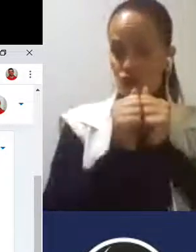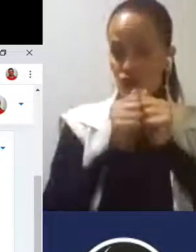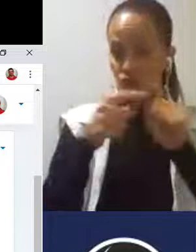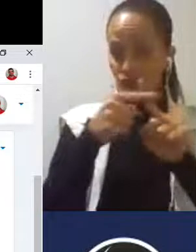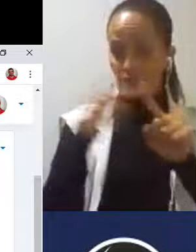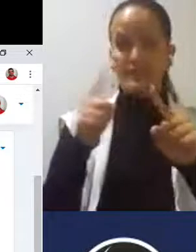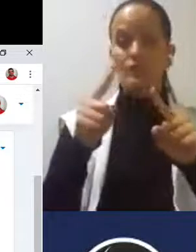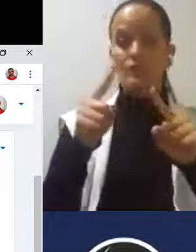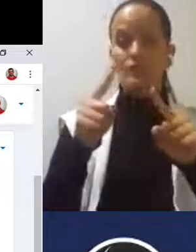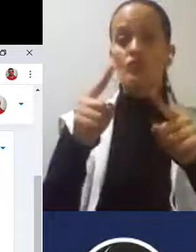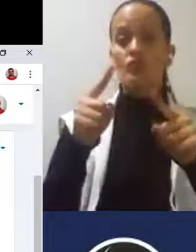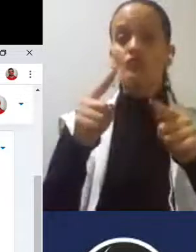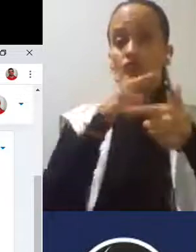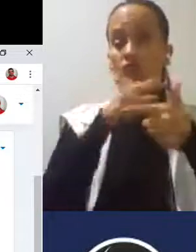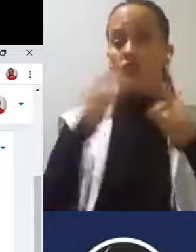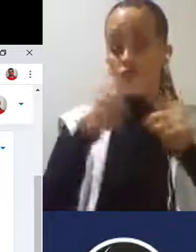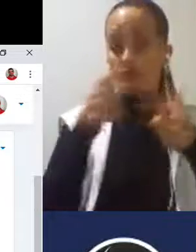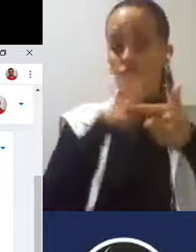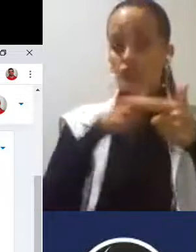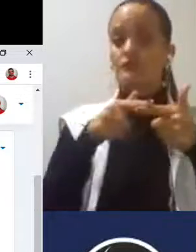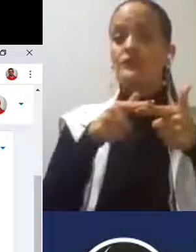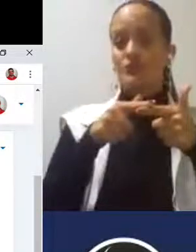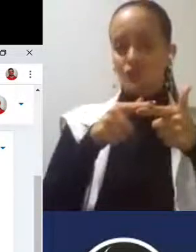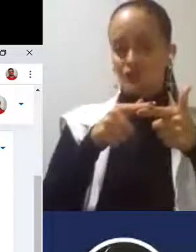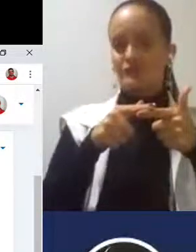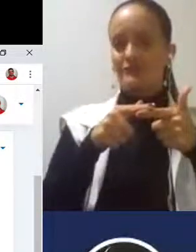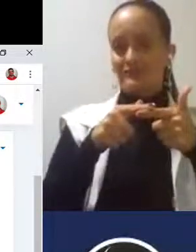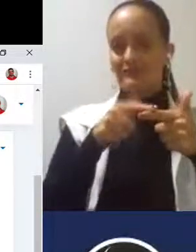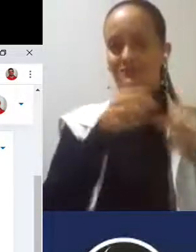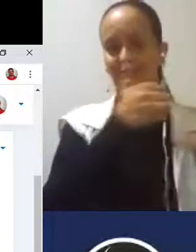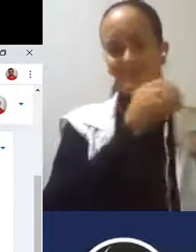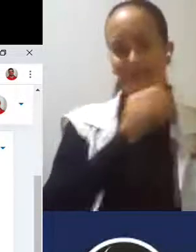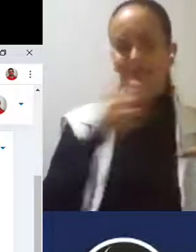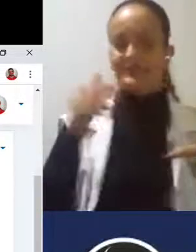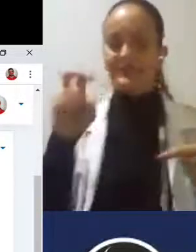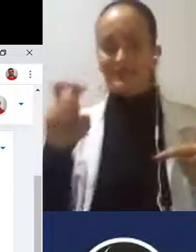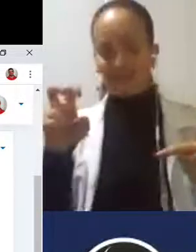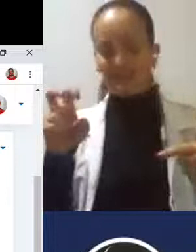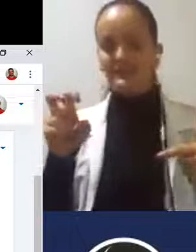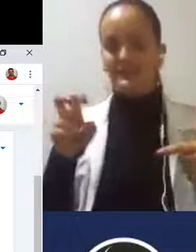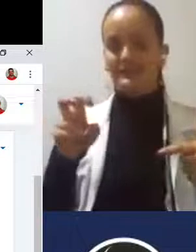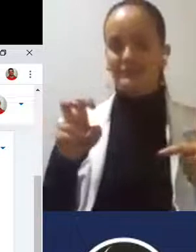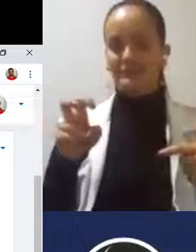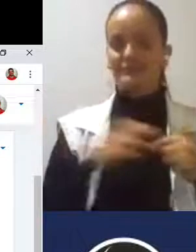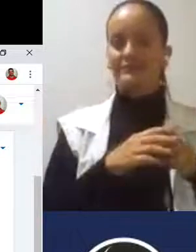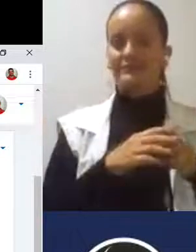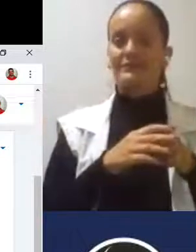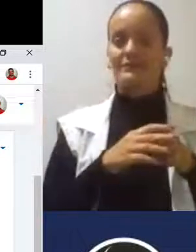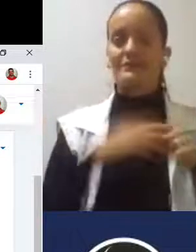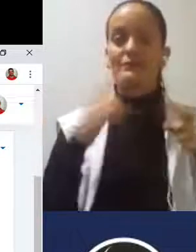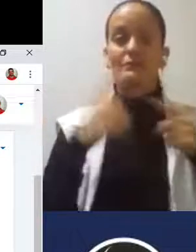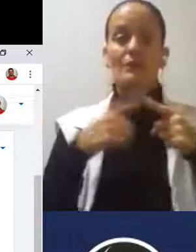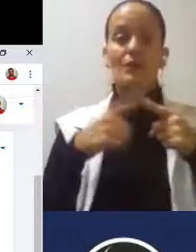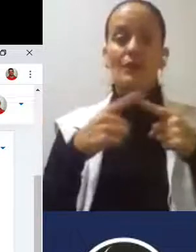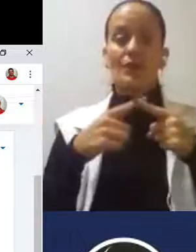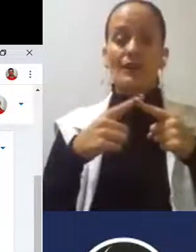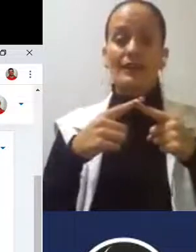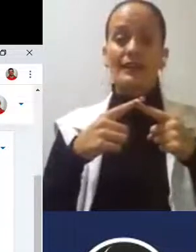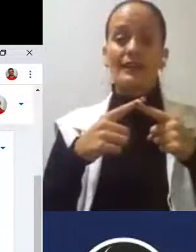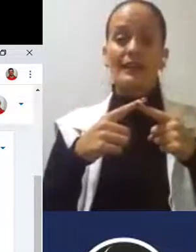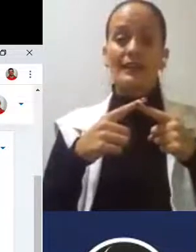divide pela soma dos valores, 10 e 15. Então fica 150 dividido por 25. Resistência equivalente desses dois resistores de 10